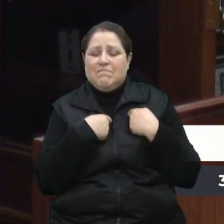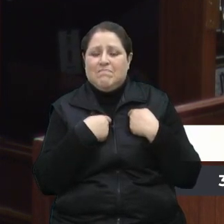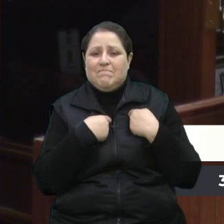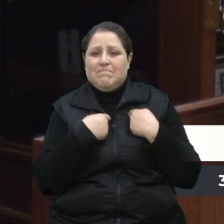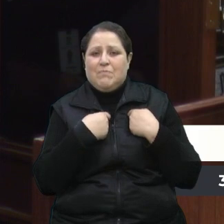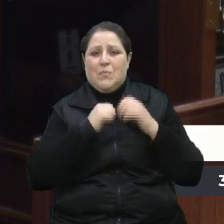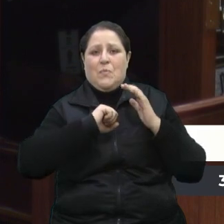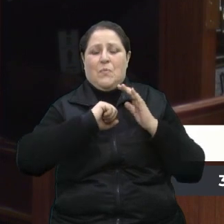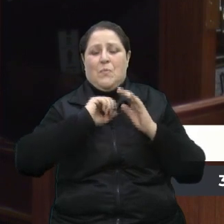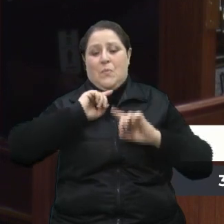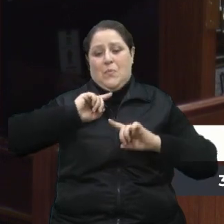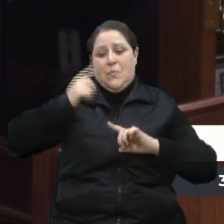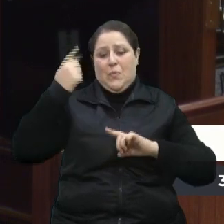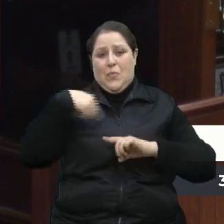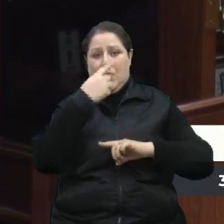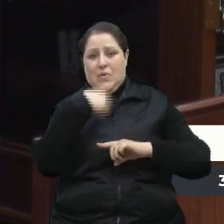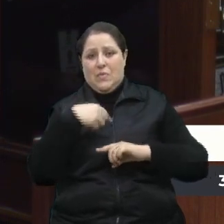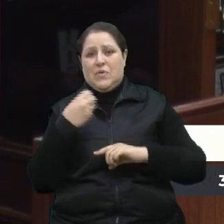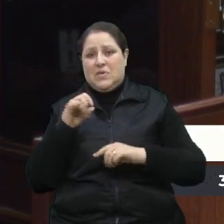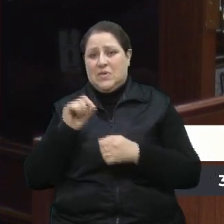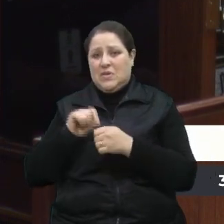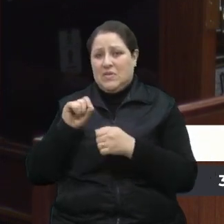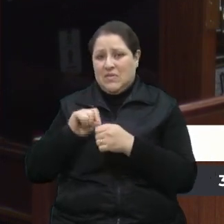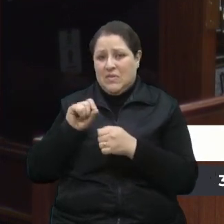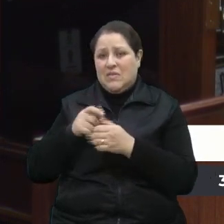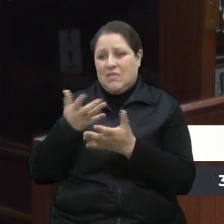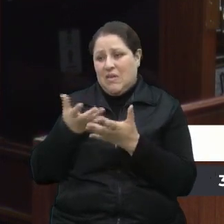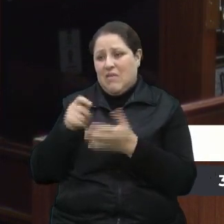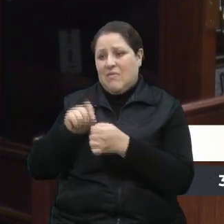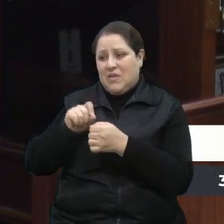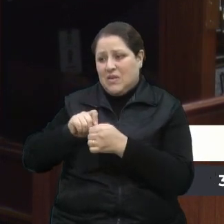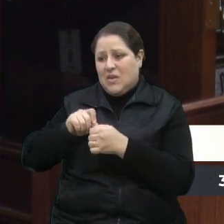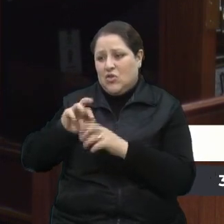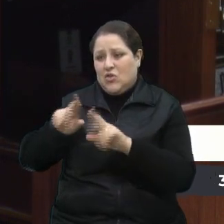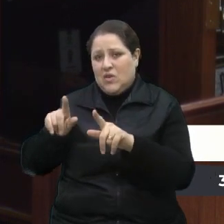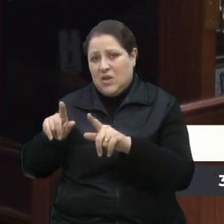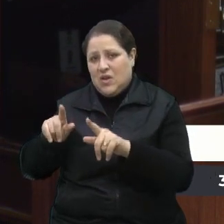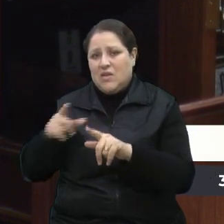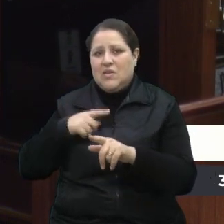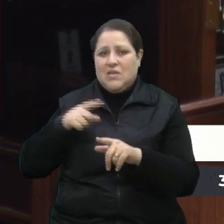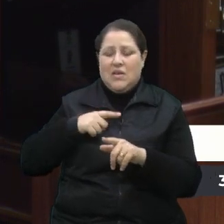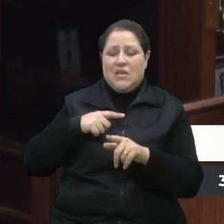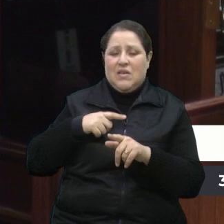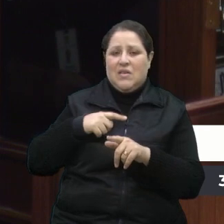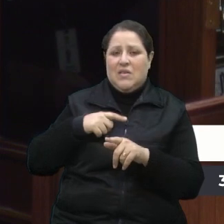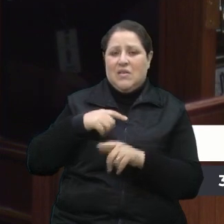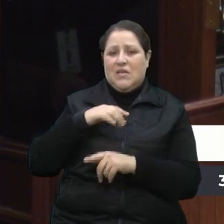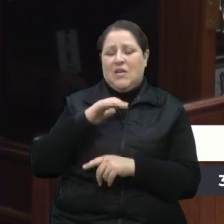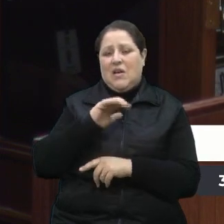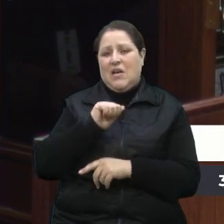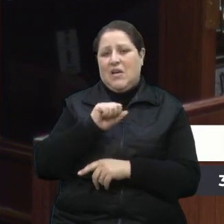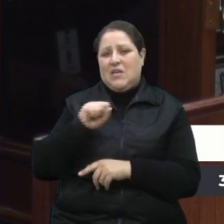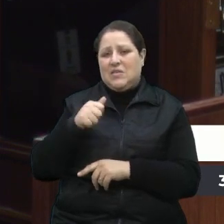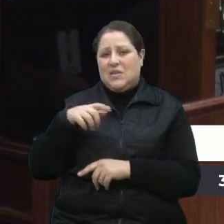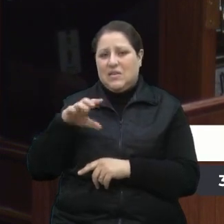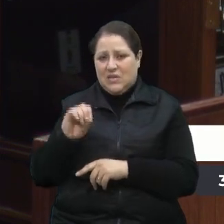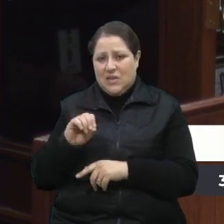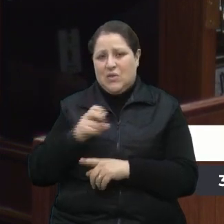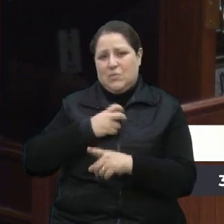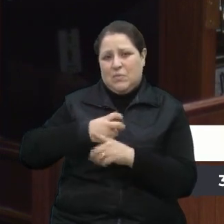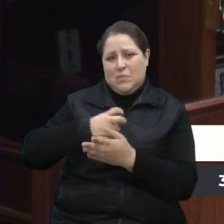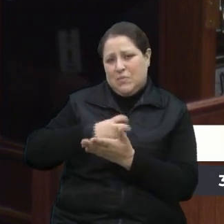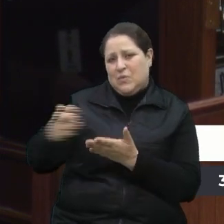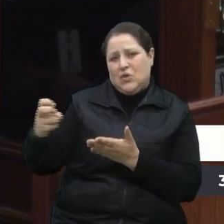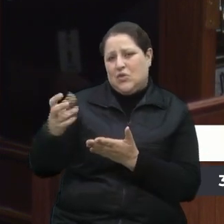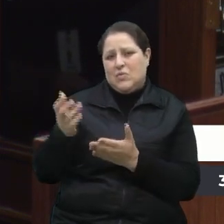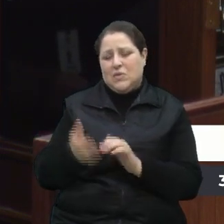que acontece cassação impeachment E aí por diante Então tem que entender que todo o